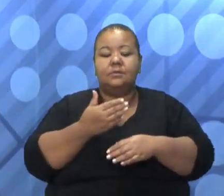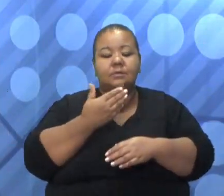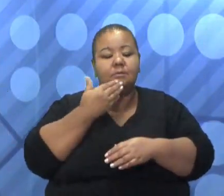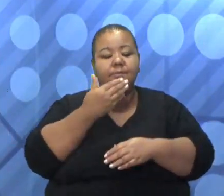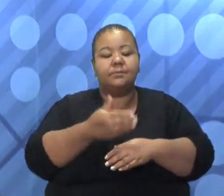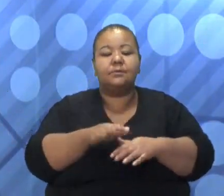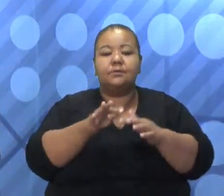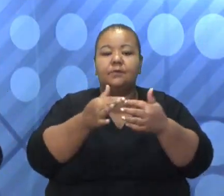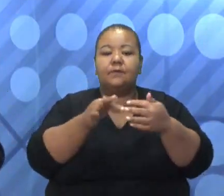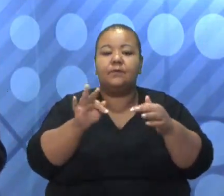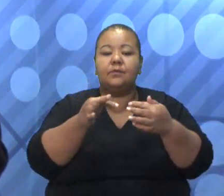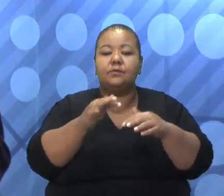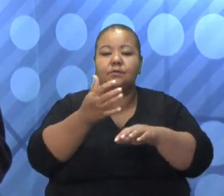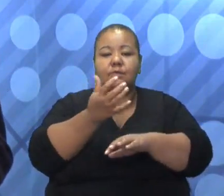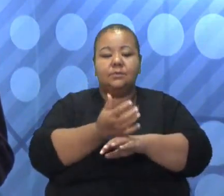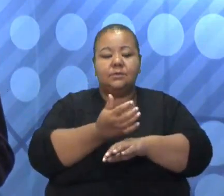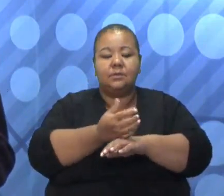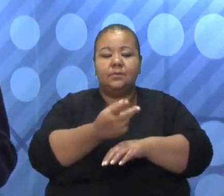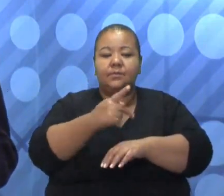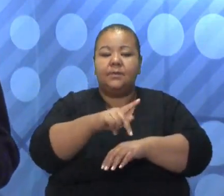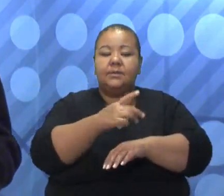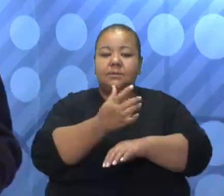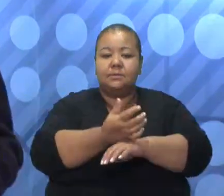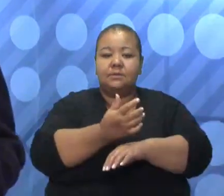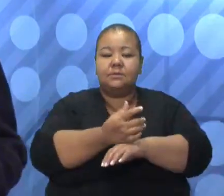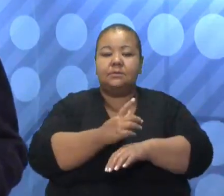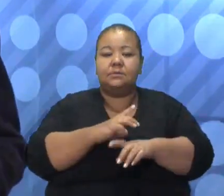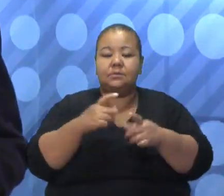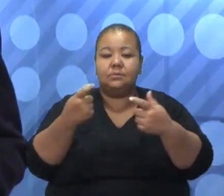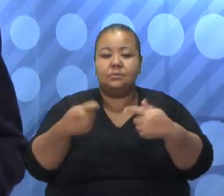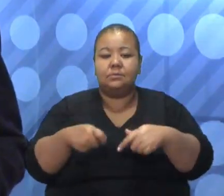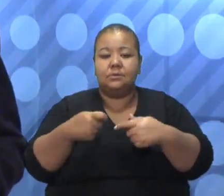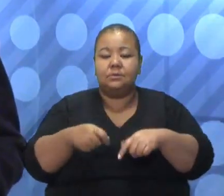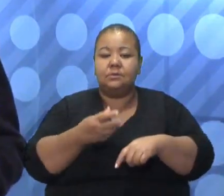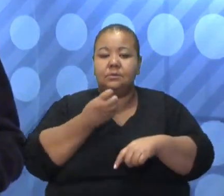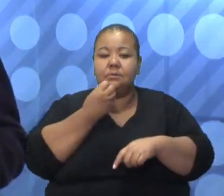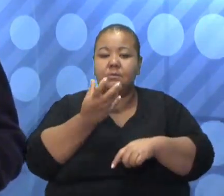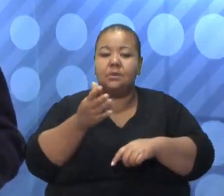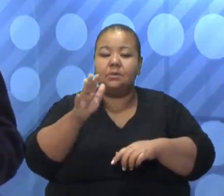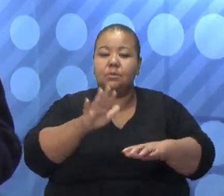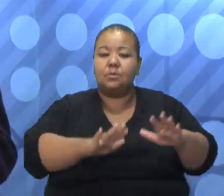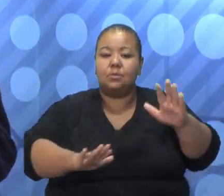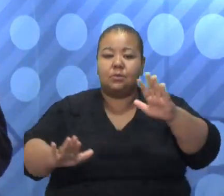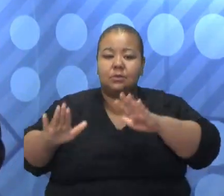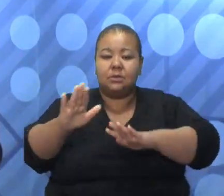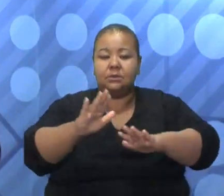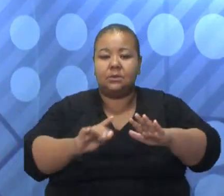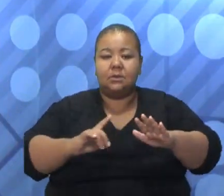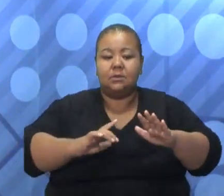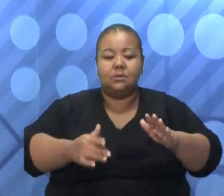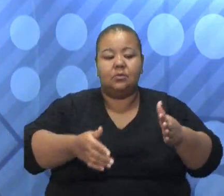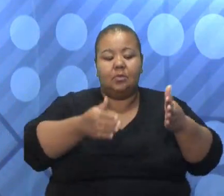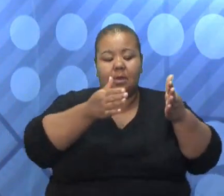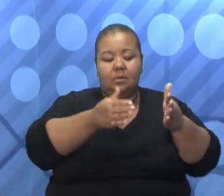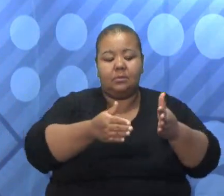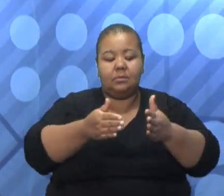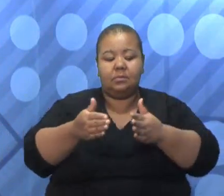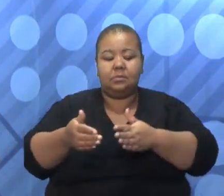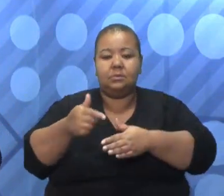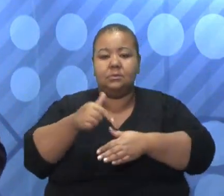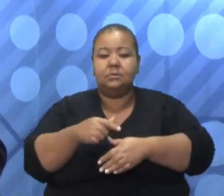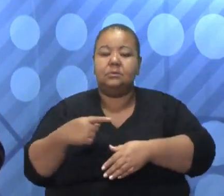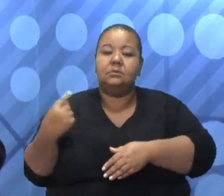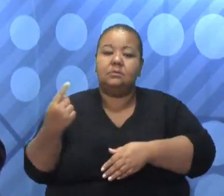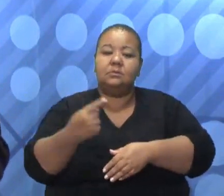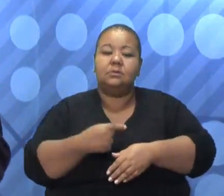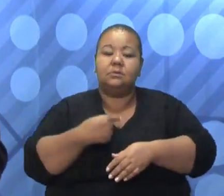de materiais e que esses materiais precisam estar muito bem organizados, numa sequência ordenada, para que a